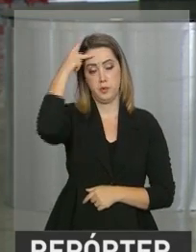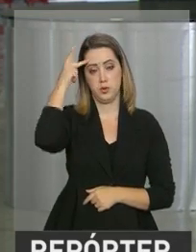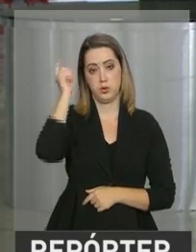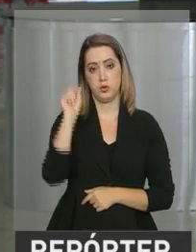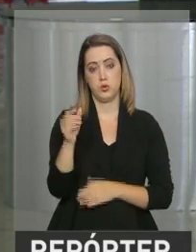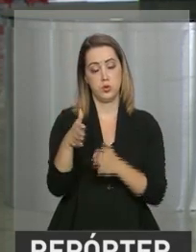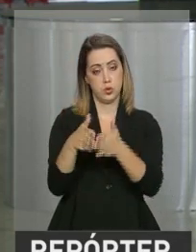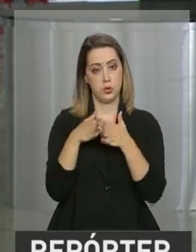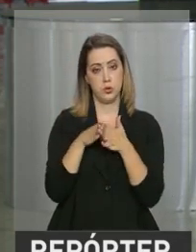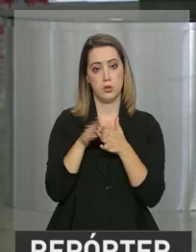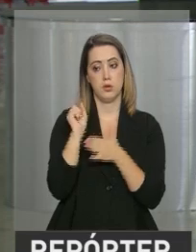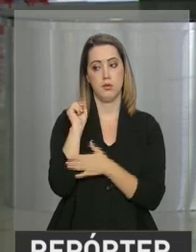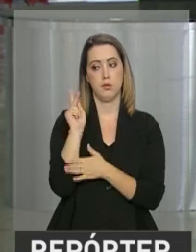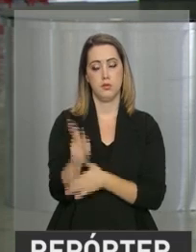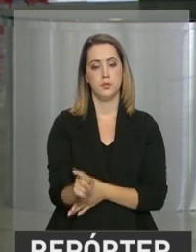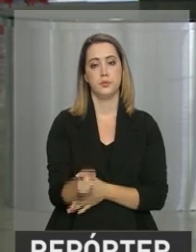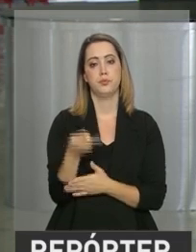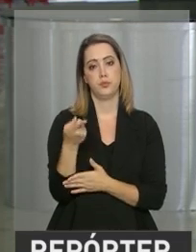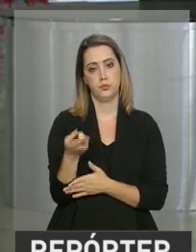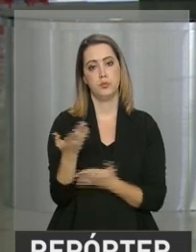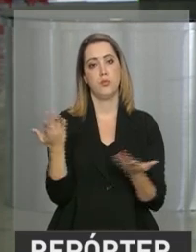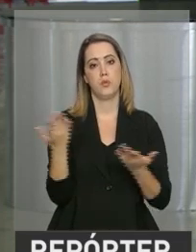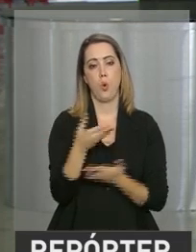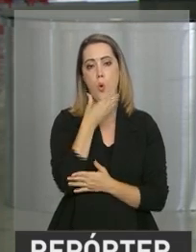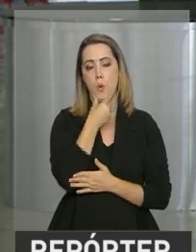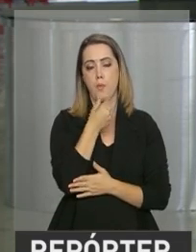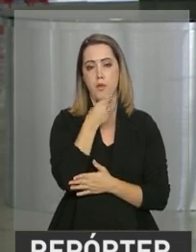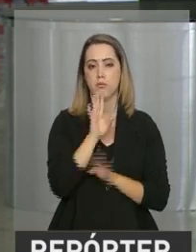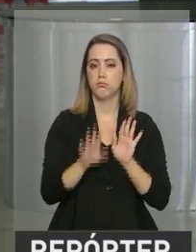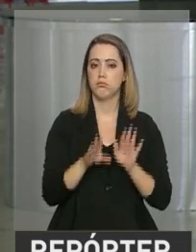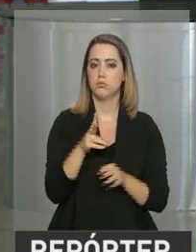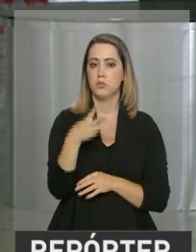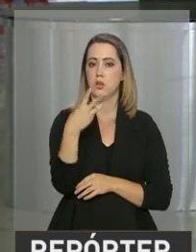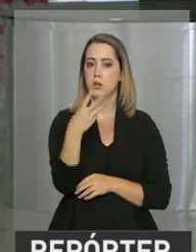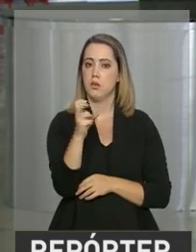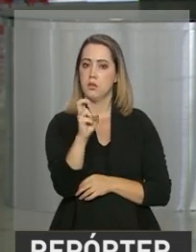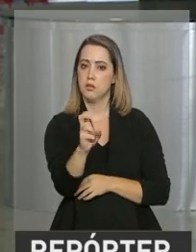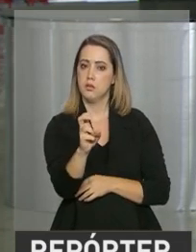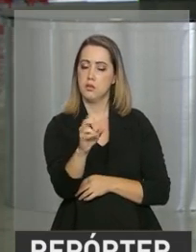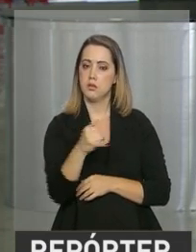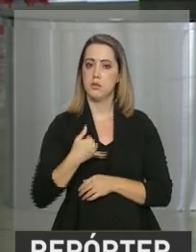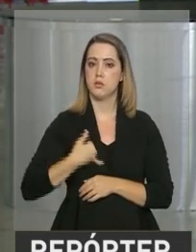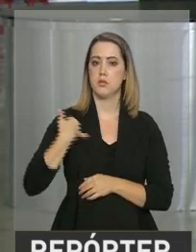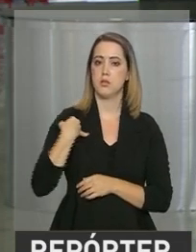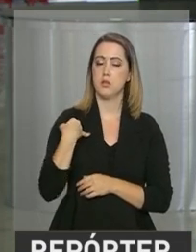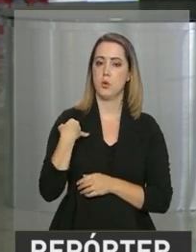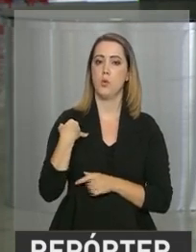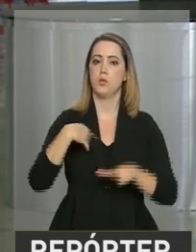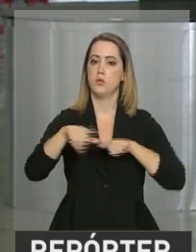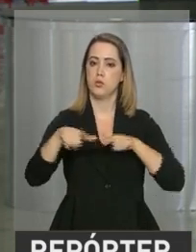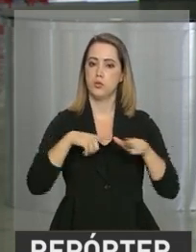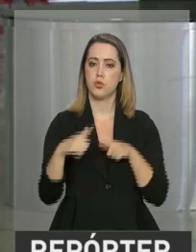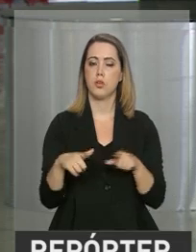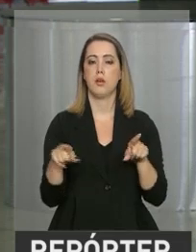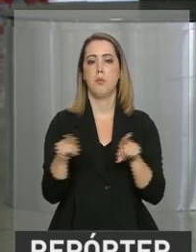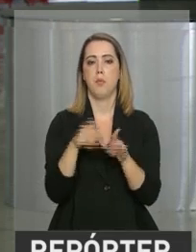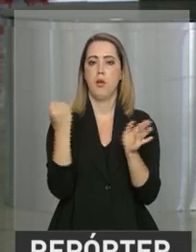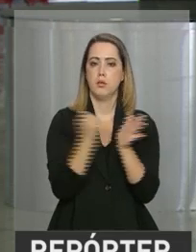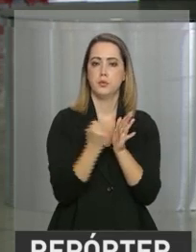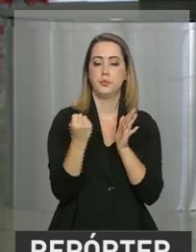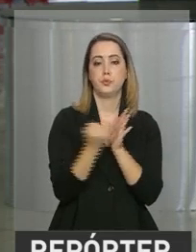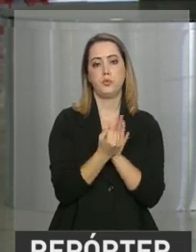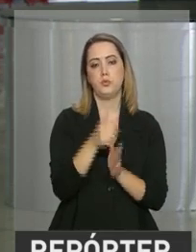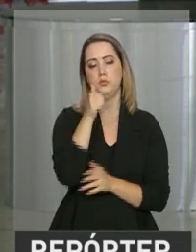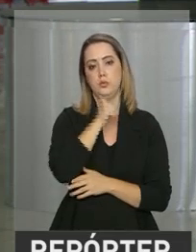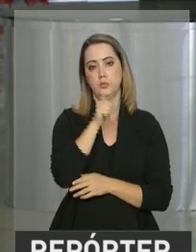a aposentadoria. No caso dos homens, pelo menos 35 anos de contribuição. E no caso das mulheres, pelo menos